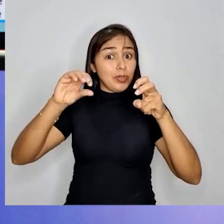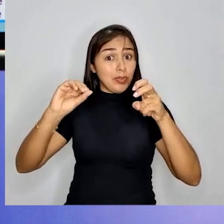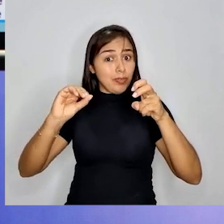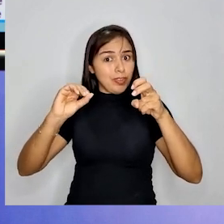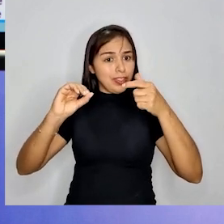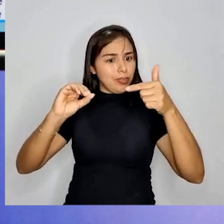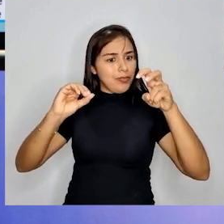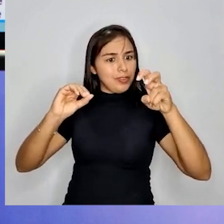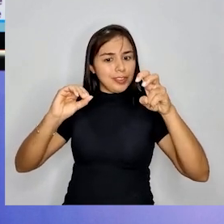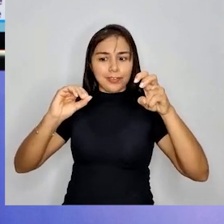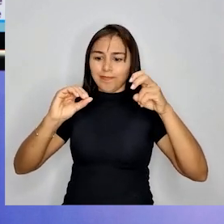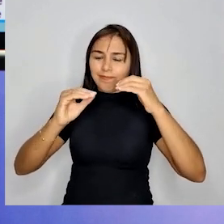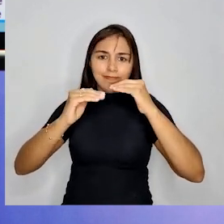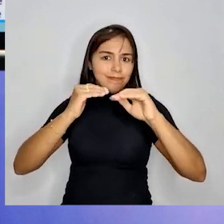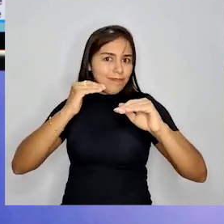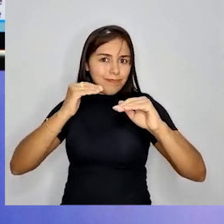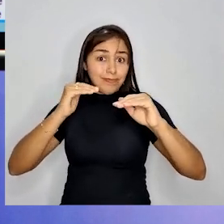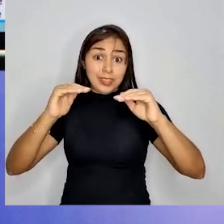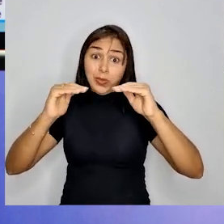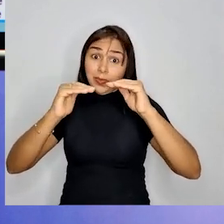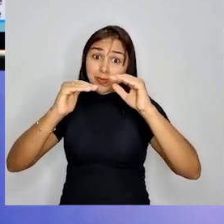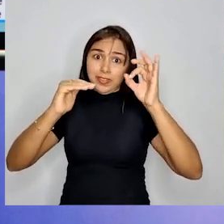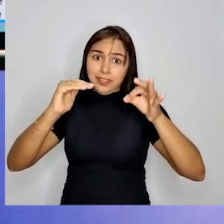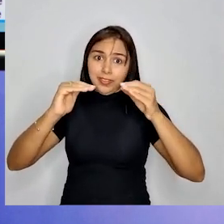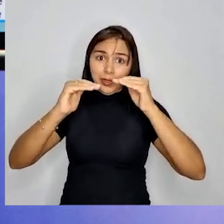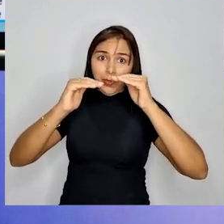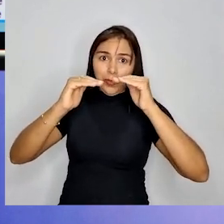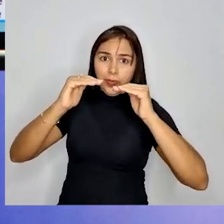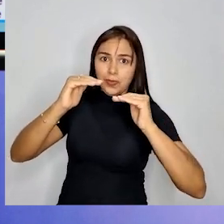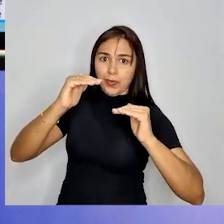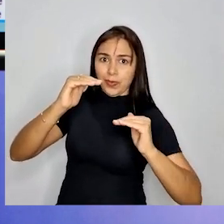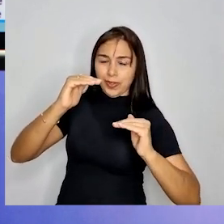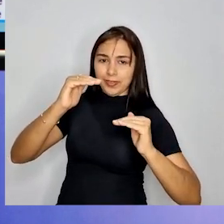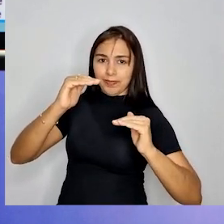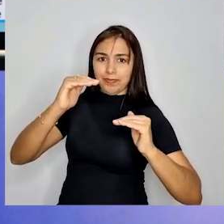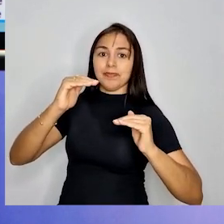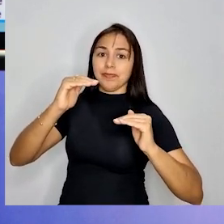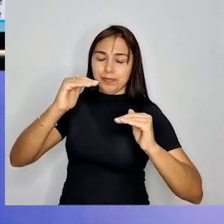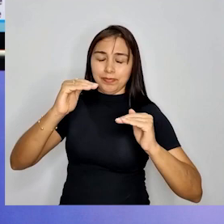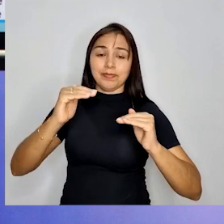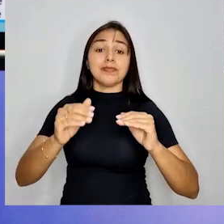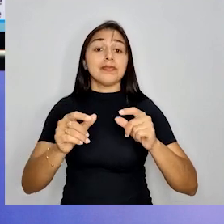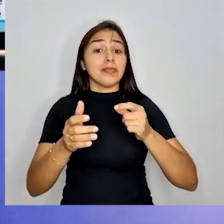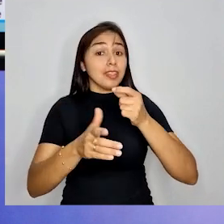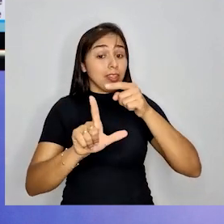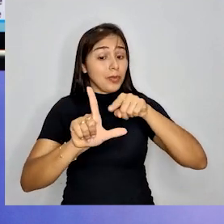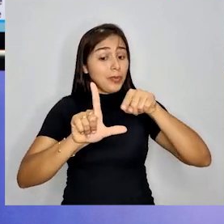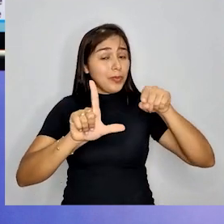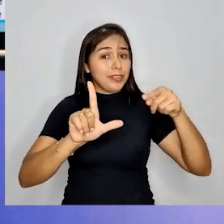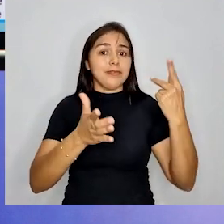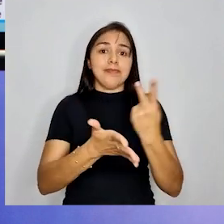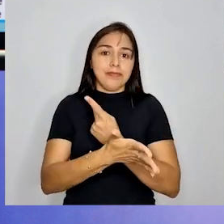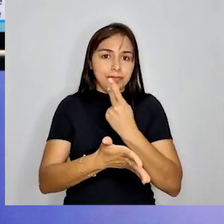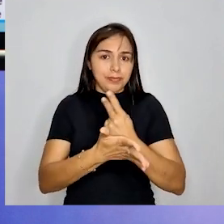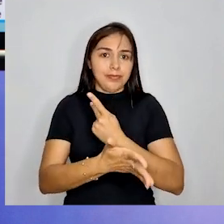como 25% então esse gráfico aqui ele não tá feito da maneira correta